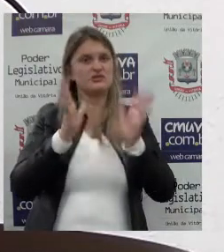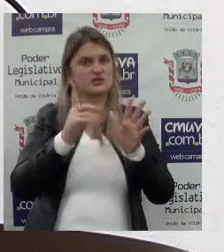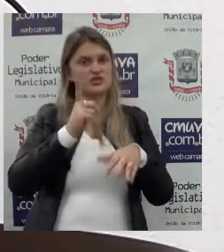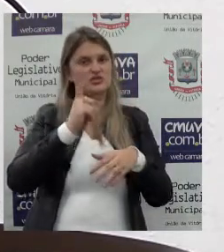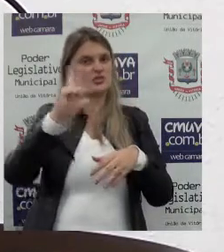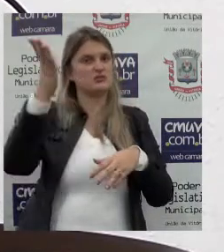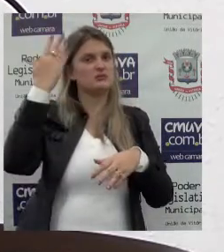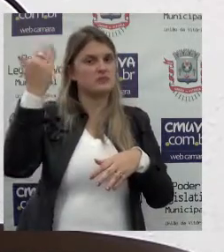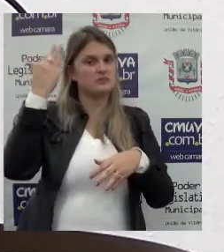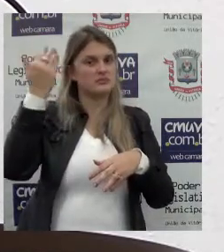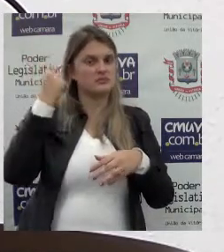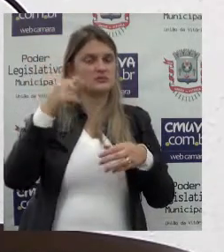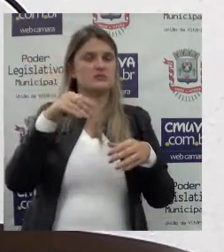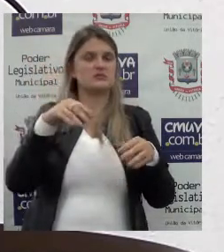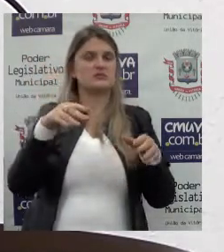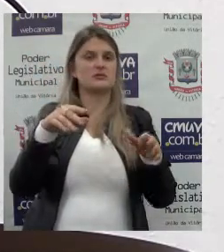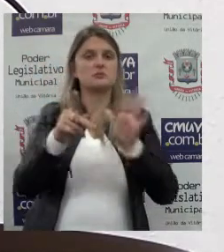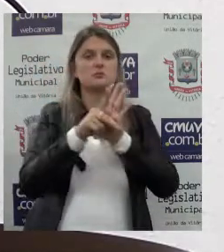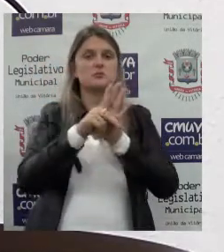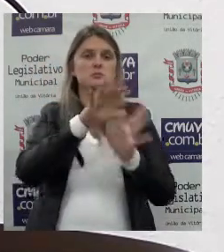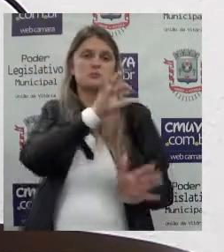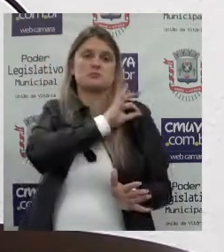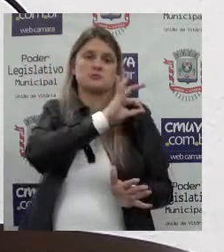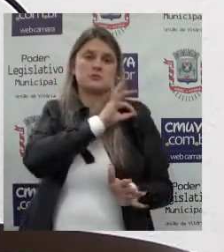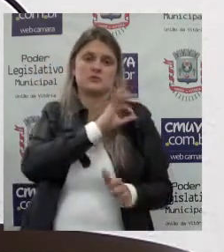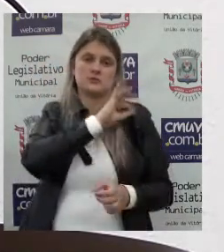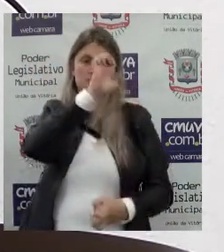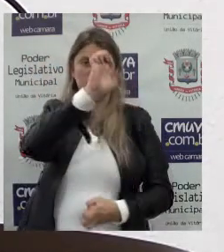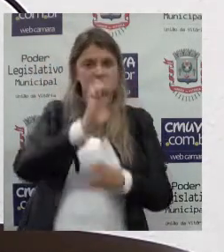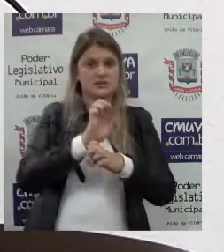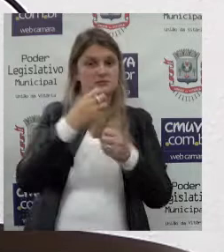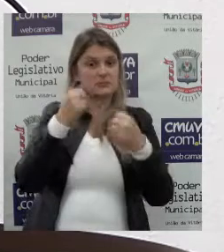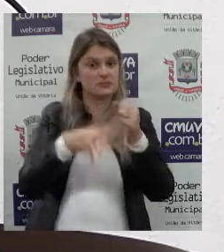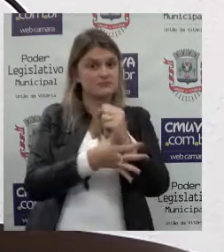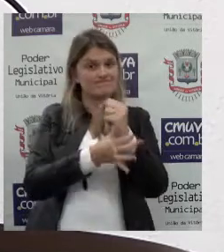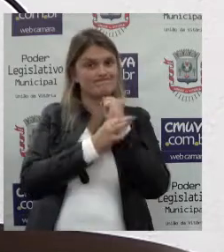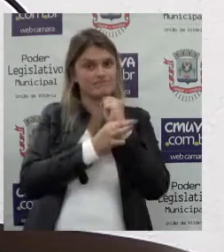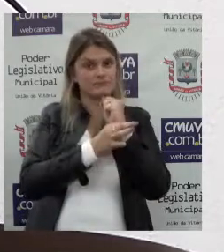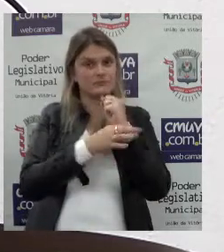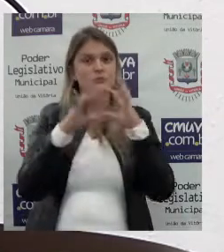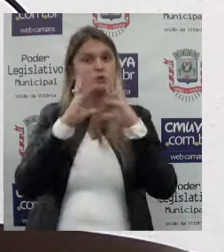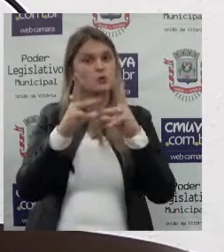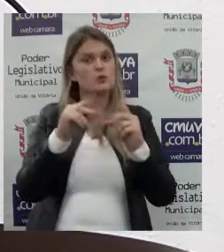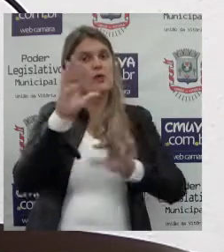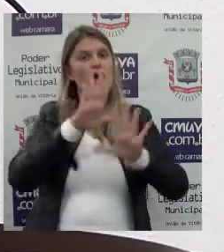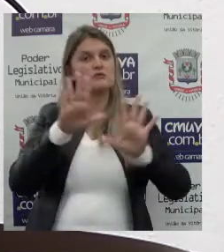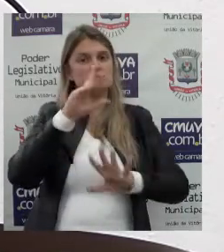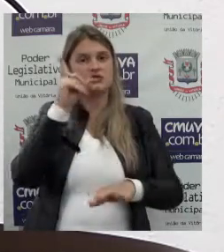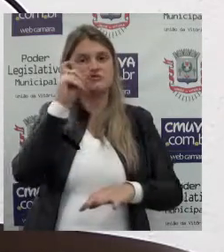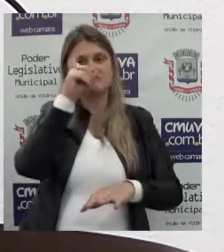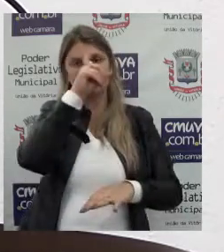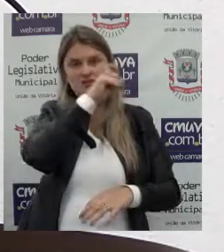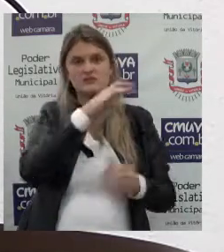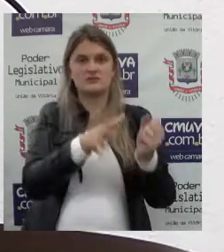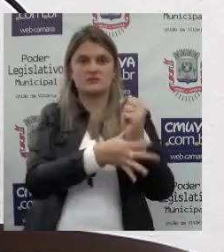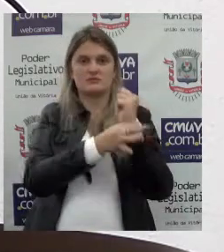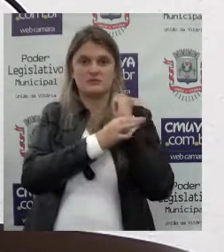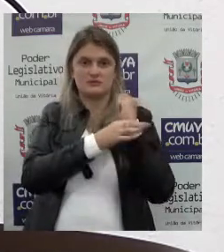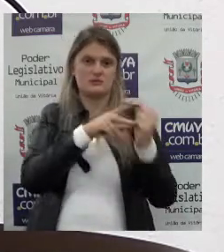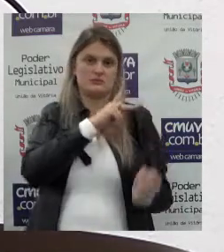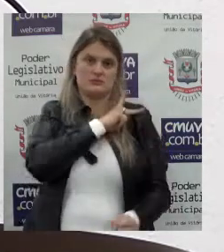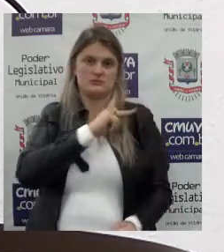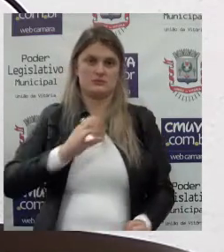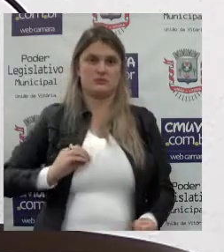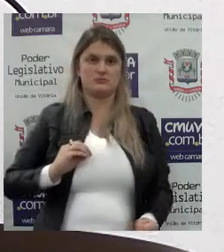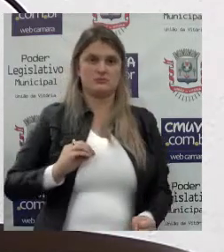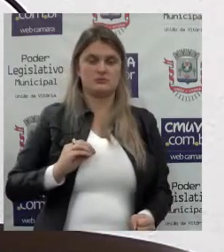Né? Isso já tivemos no passado, até com a própria Polícia Estadual, né? Então o controle tem que ser grande. E tudo isso muitas vezes dificulta a